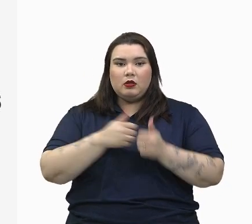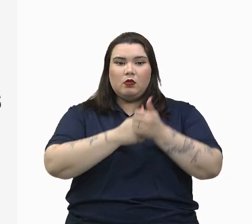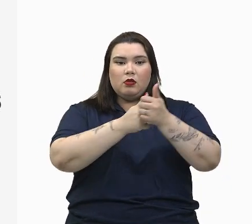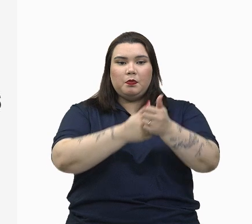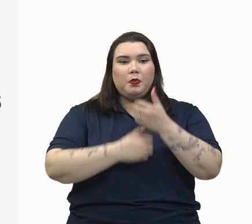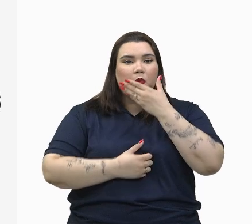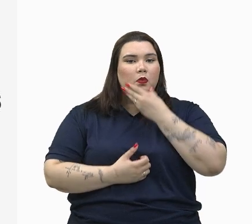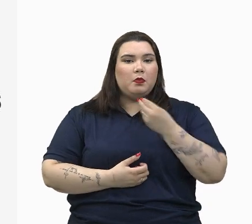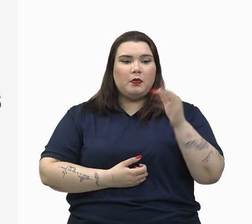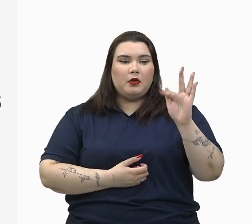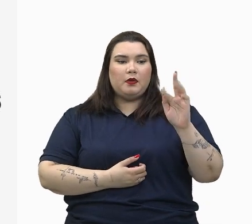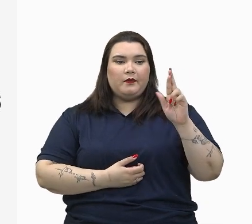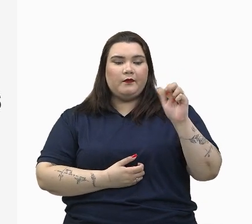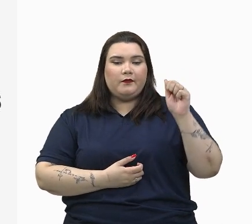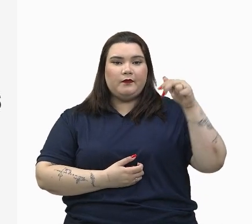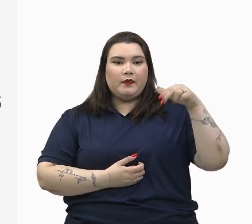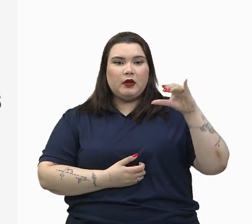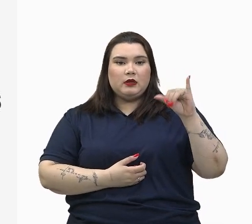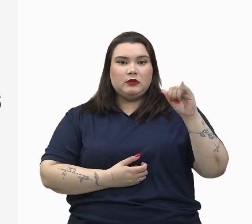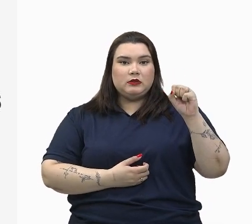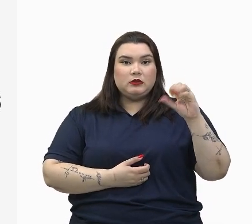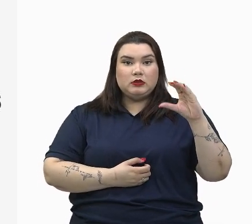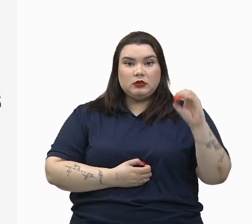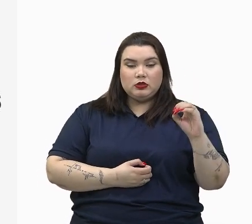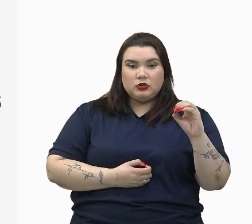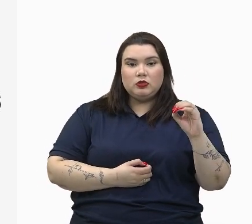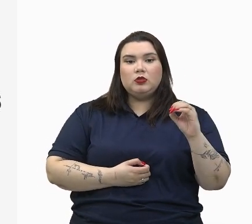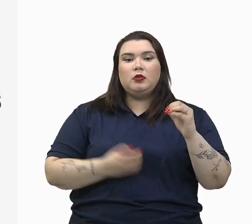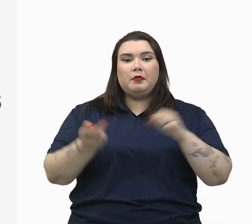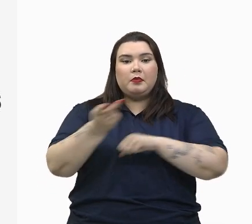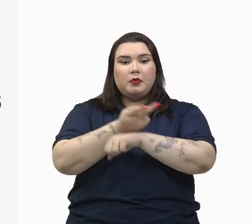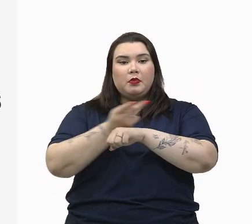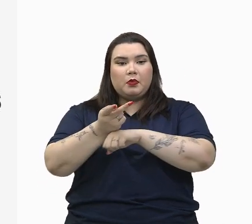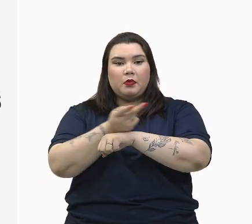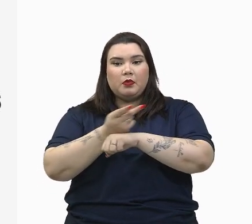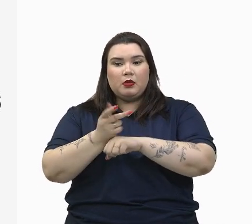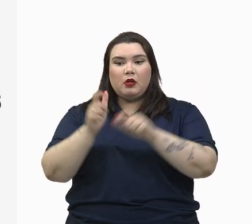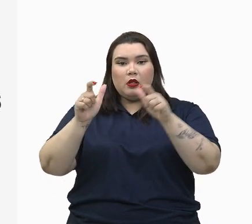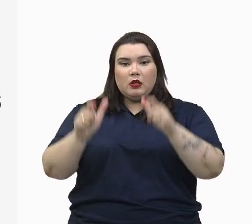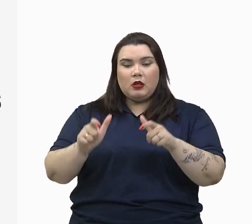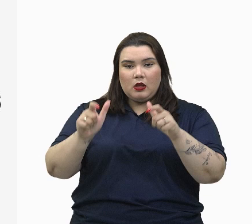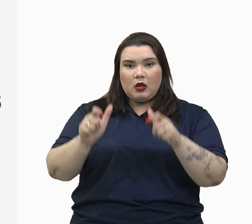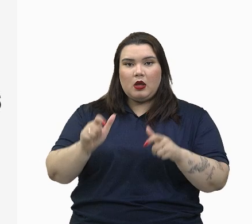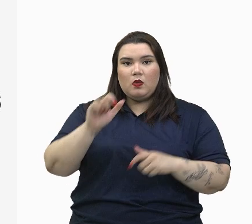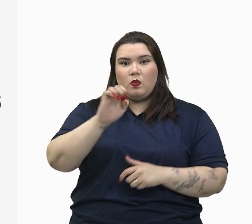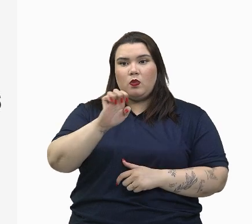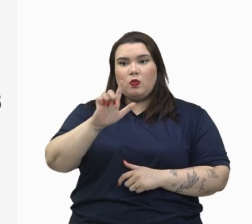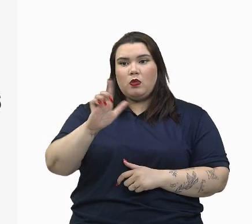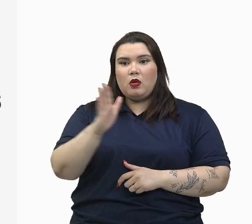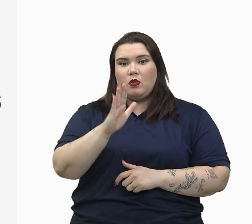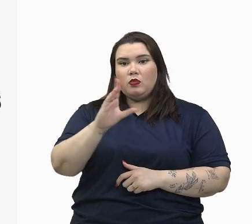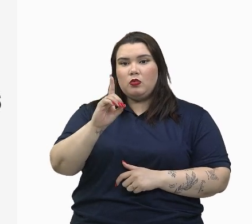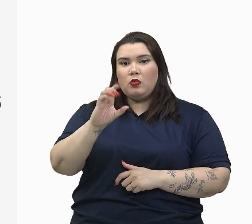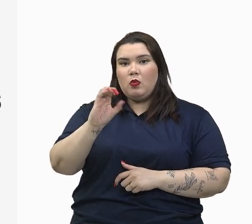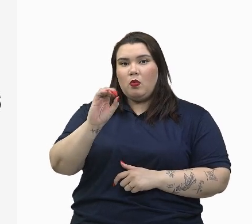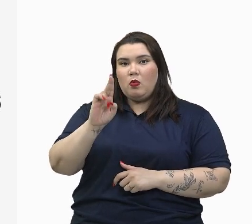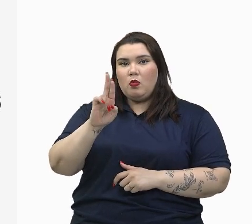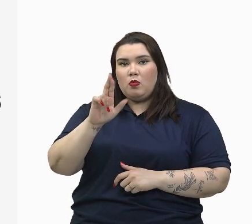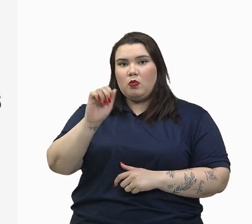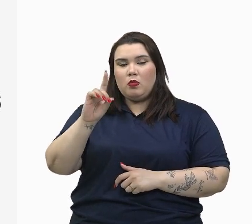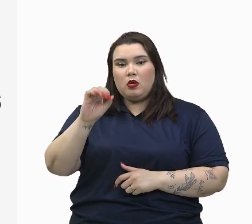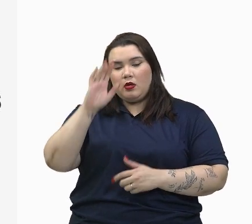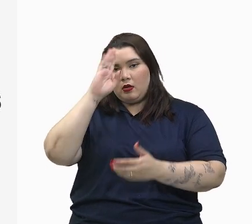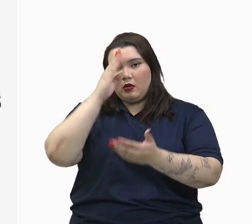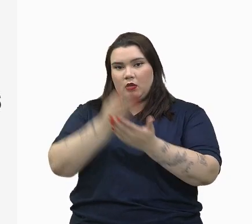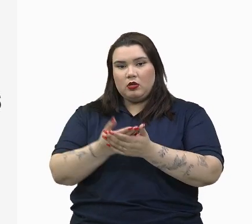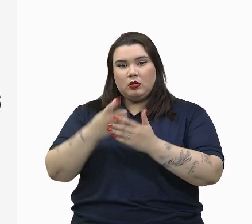nessa busca aí, digamos, por Canela, pela terra do Eldorado. Eles acreditavam que existia